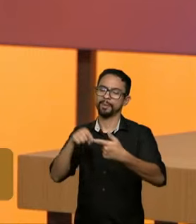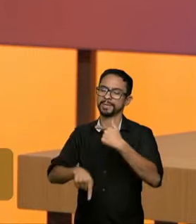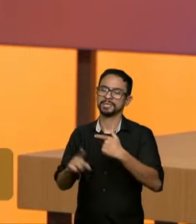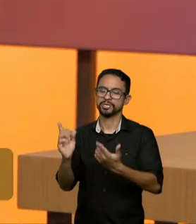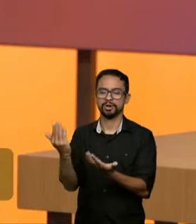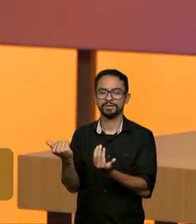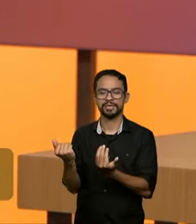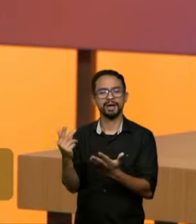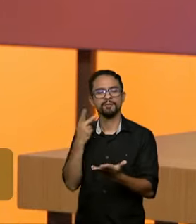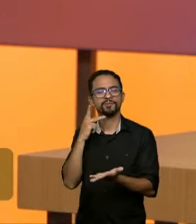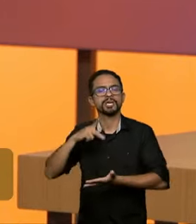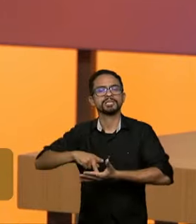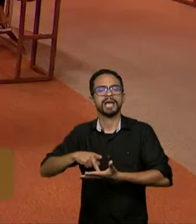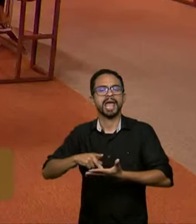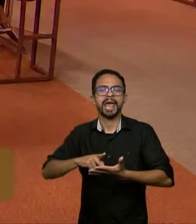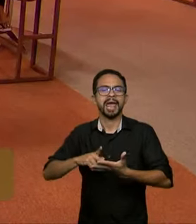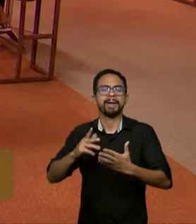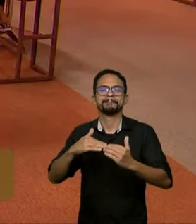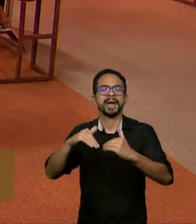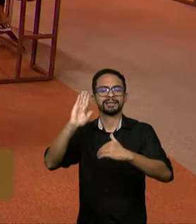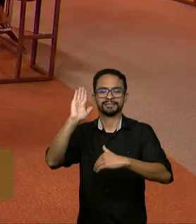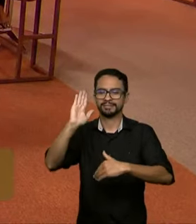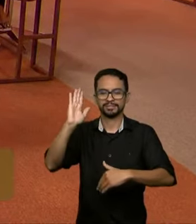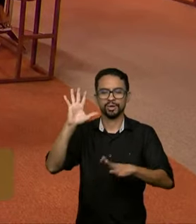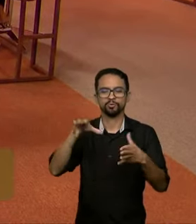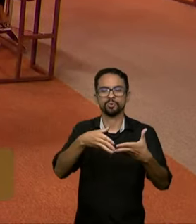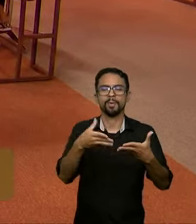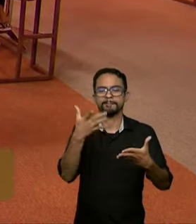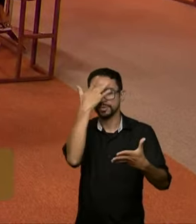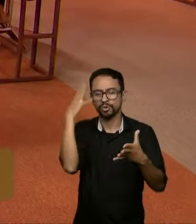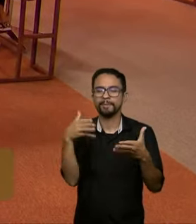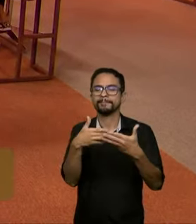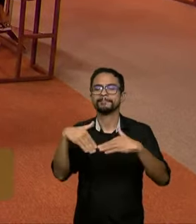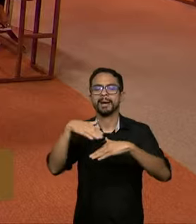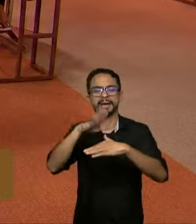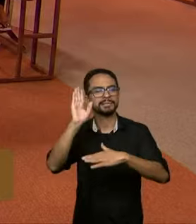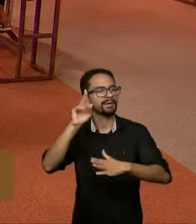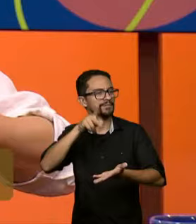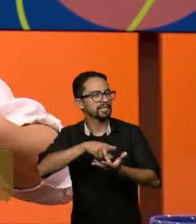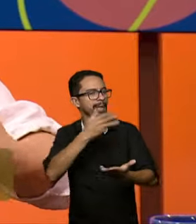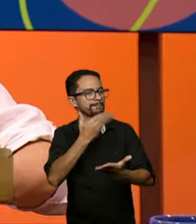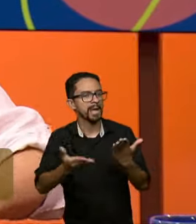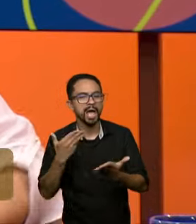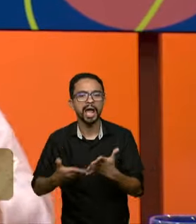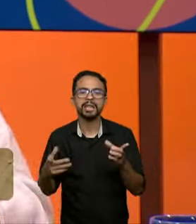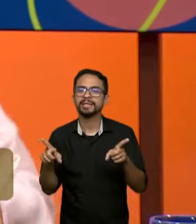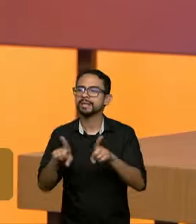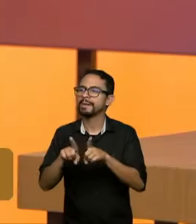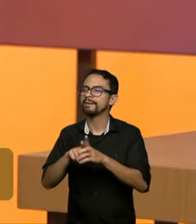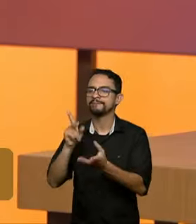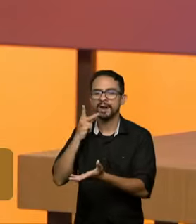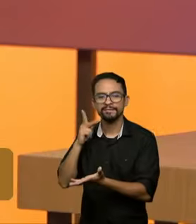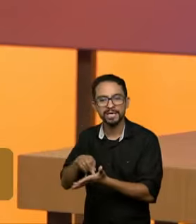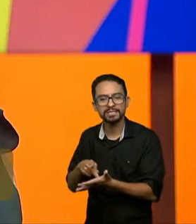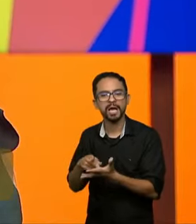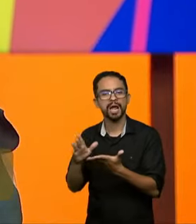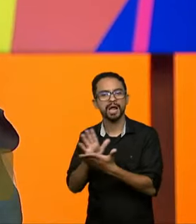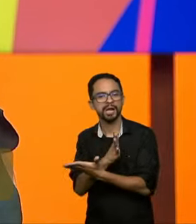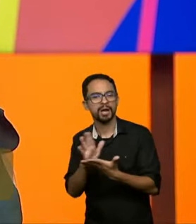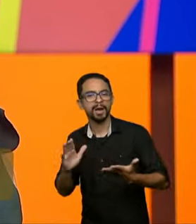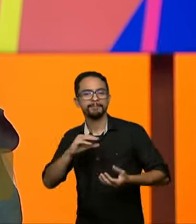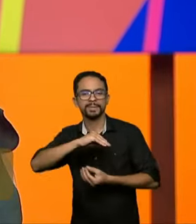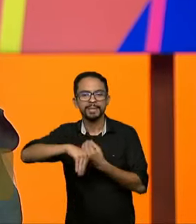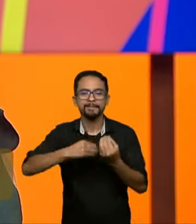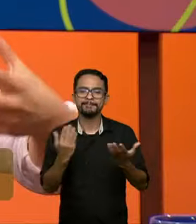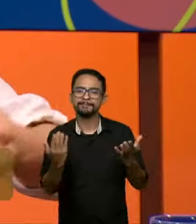assim pra que entender, toca... Para entender, né? Para interpretar. Sabe? Que é uma coisa tão profunda, mas fala eu acho de perdas, que... Fala de perdas. Exatamente. É, mas com humor, com música,